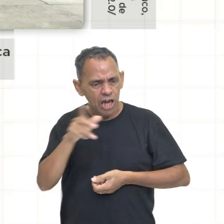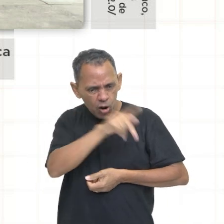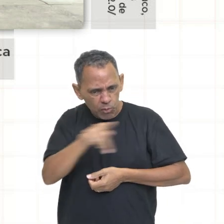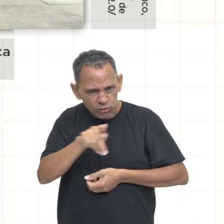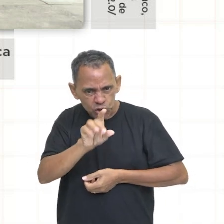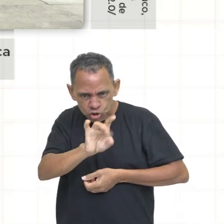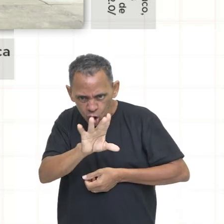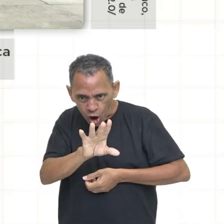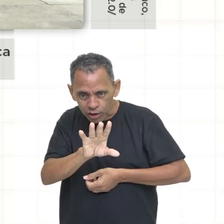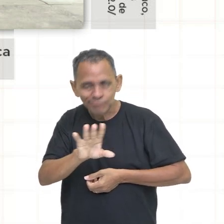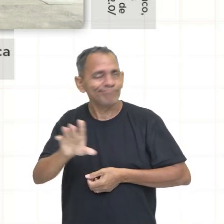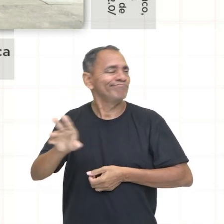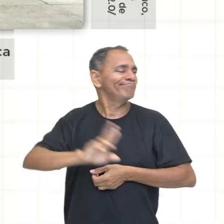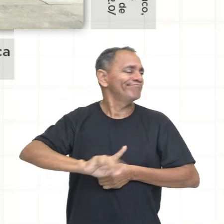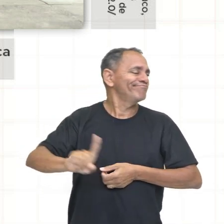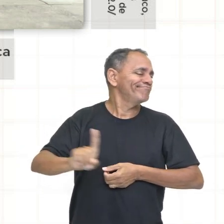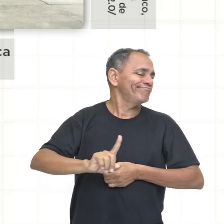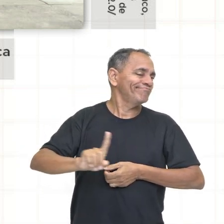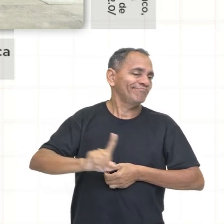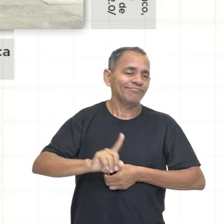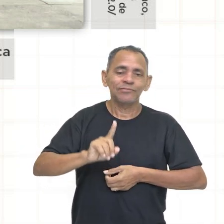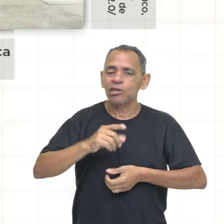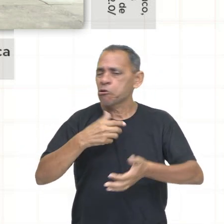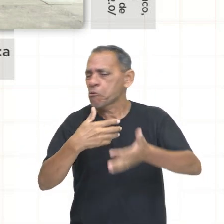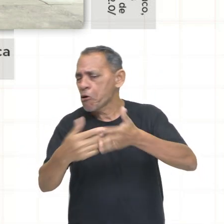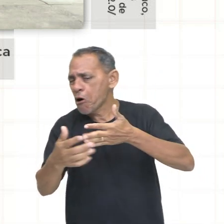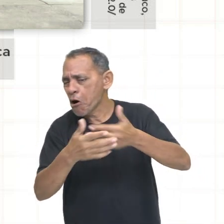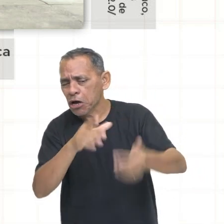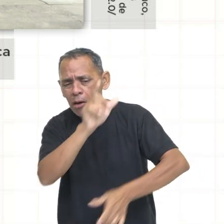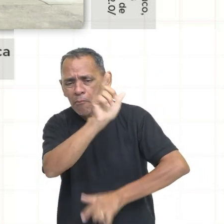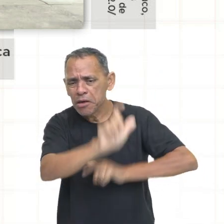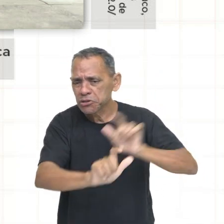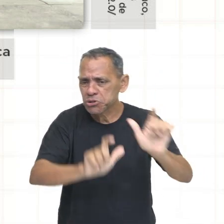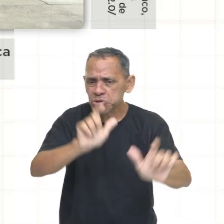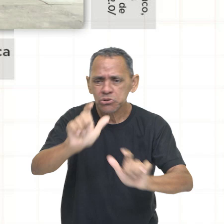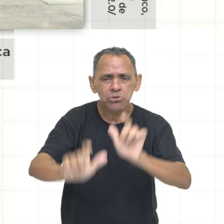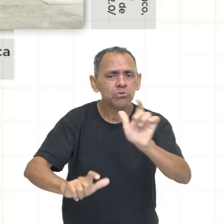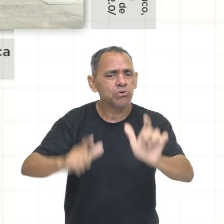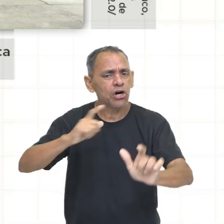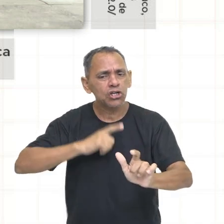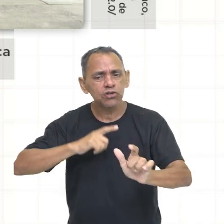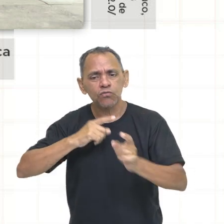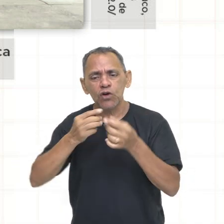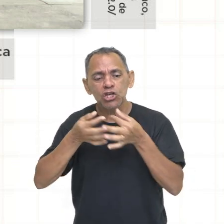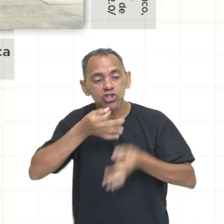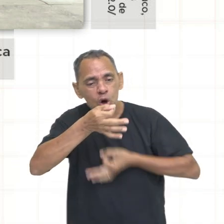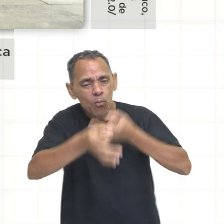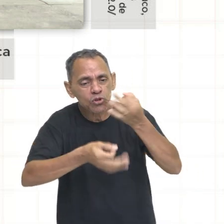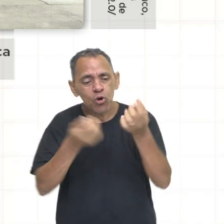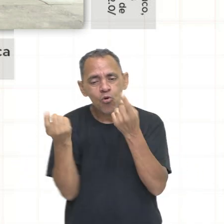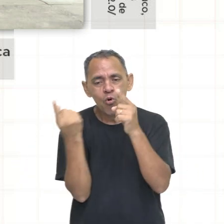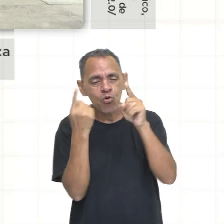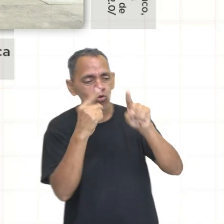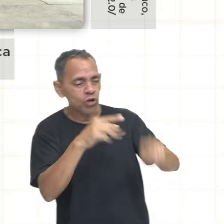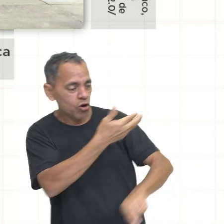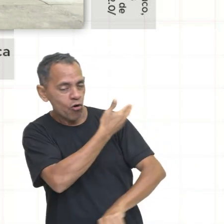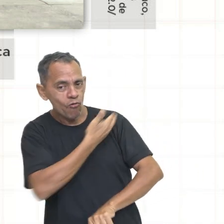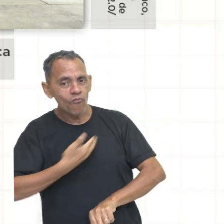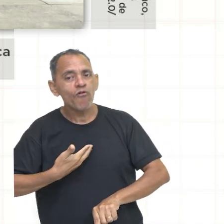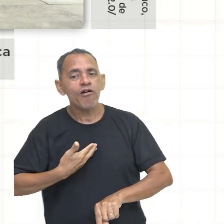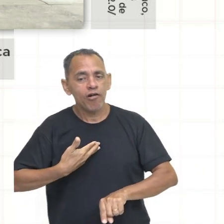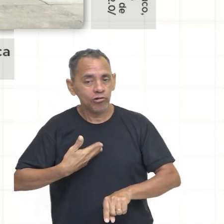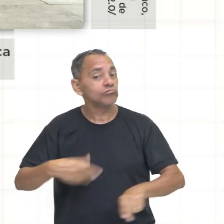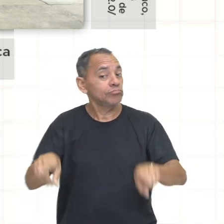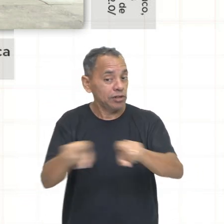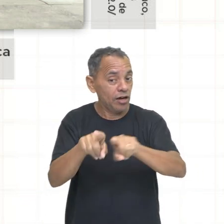Qualquer pessoa que pudesse colocar sua opinião contrária ao governo militar teria as mesmas,